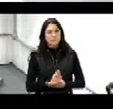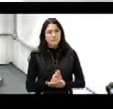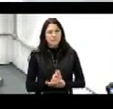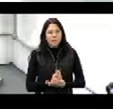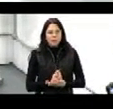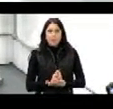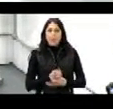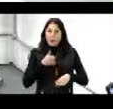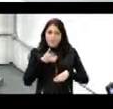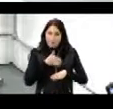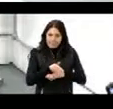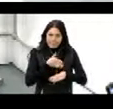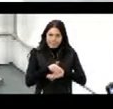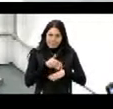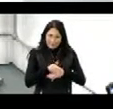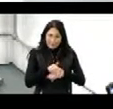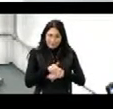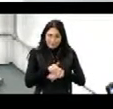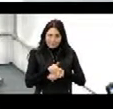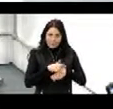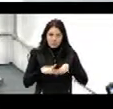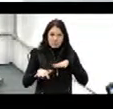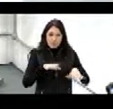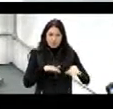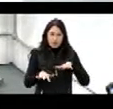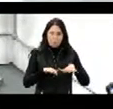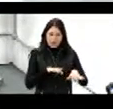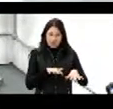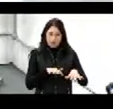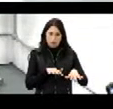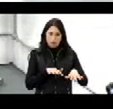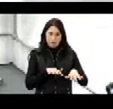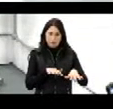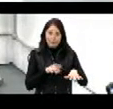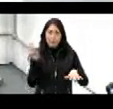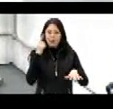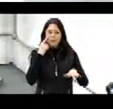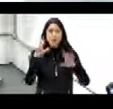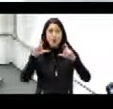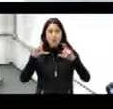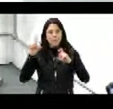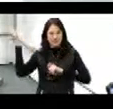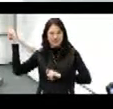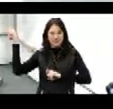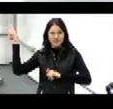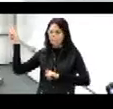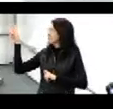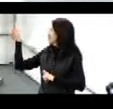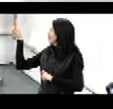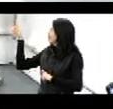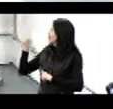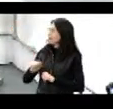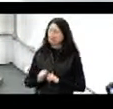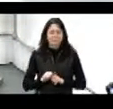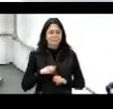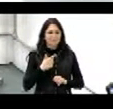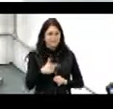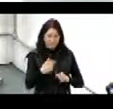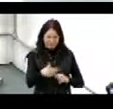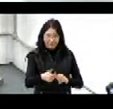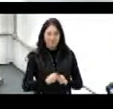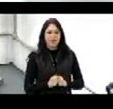de movimentos. Aqui tem umas fotos, aqui depois eu trago, ficou... Participamos, então,